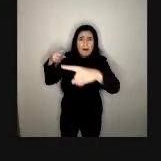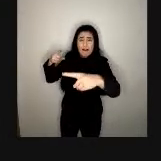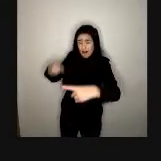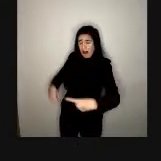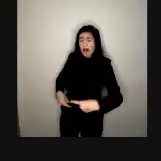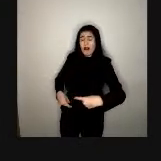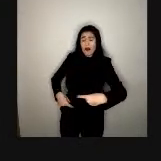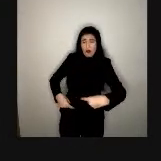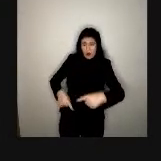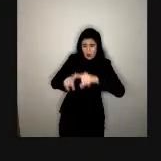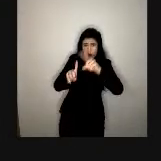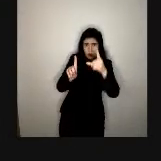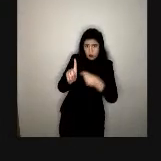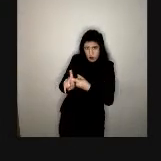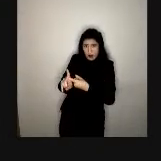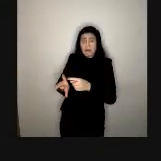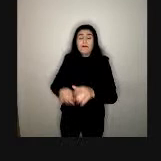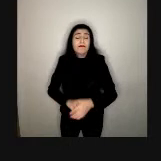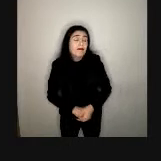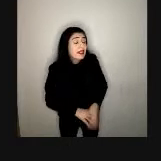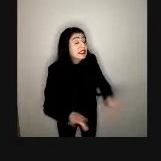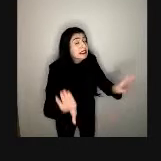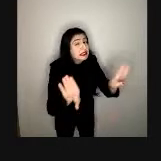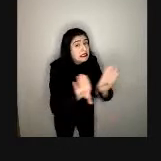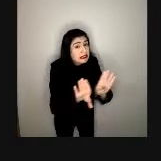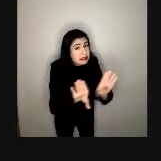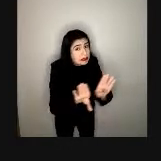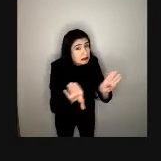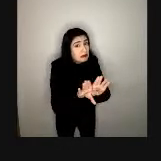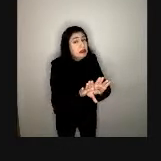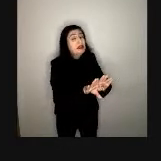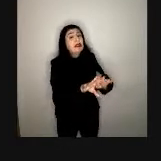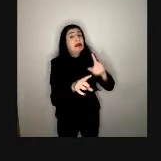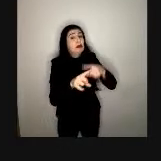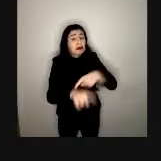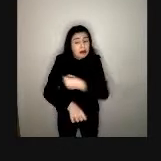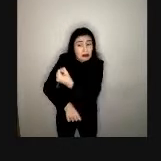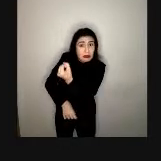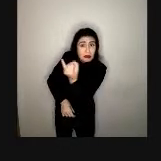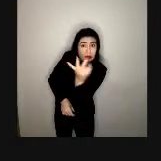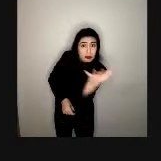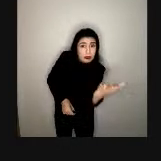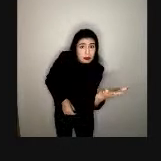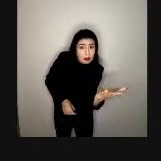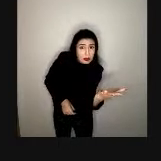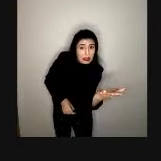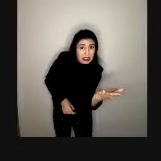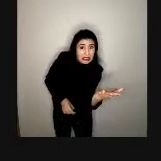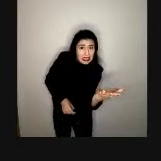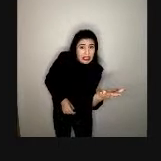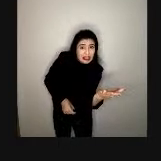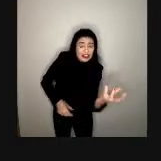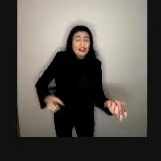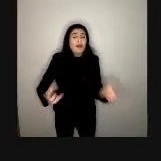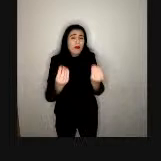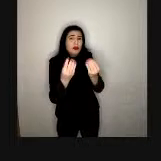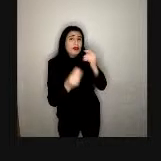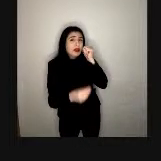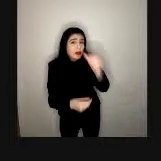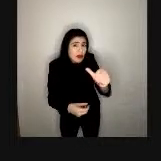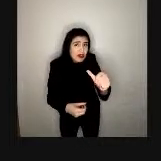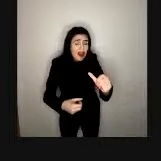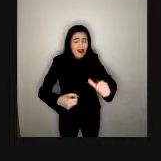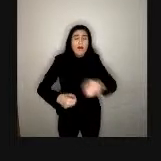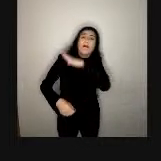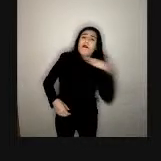também por causa da incidência, né? É o câncer que mais mata mulheres. Hoje, em